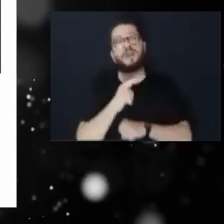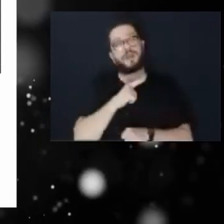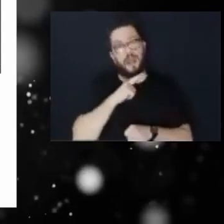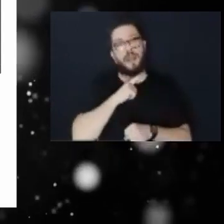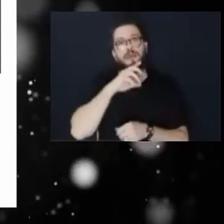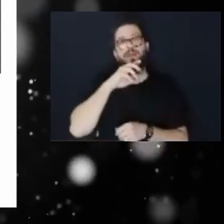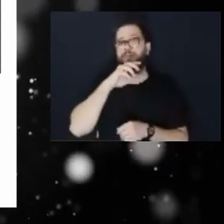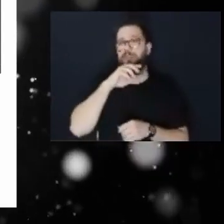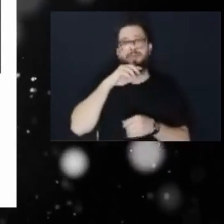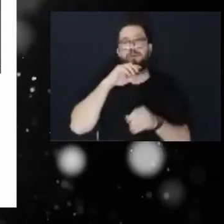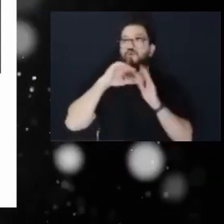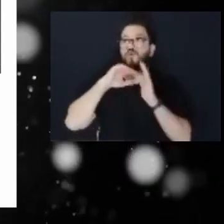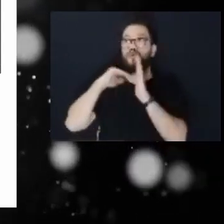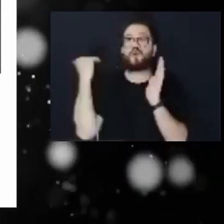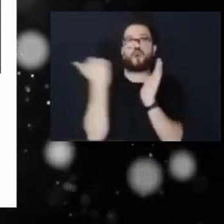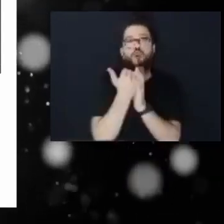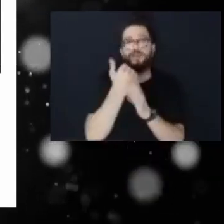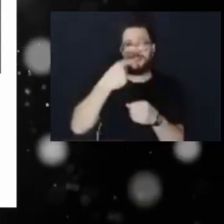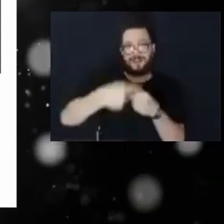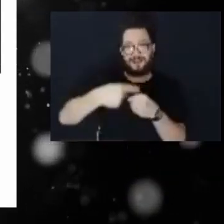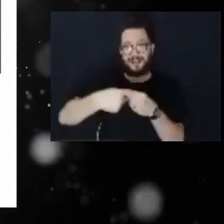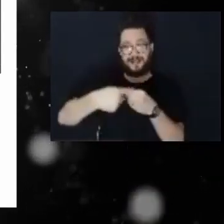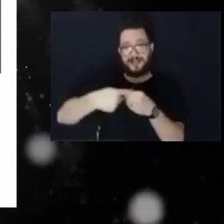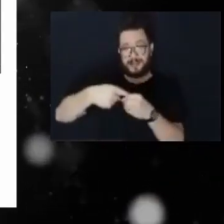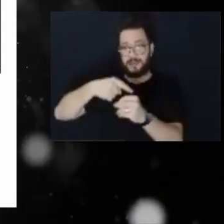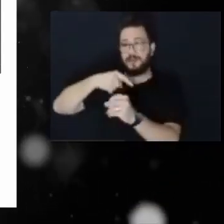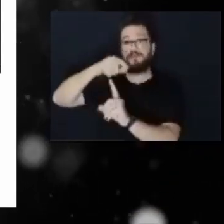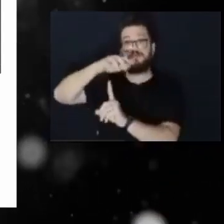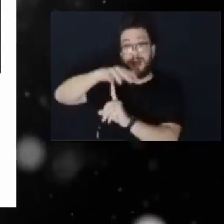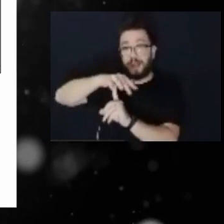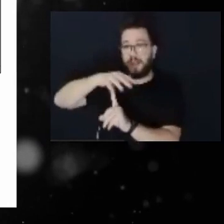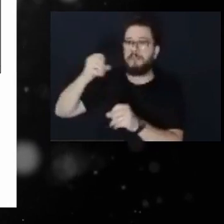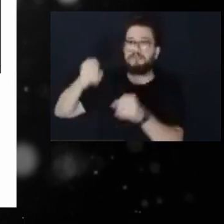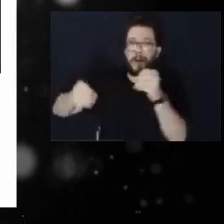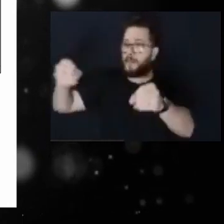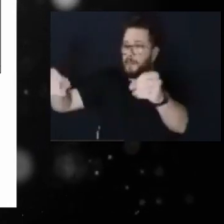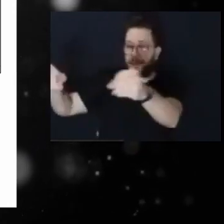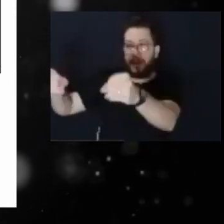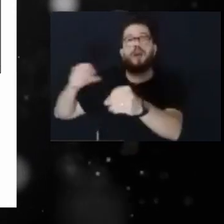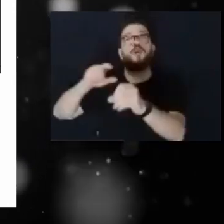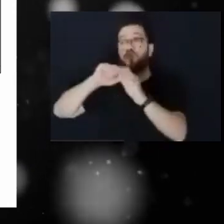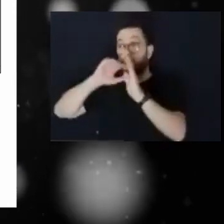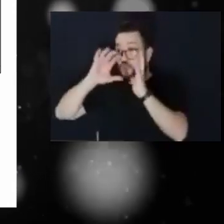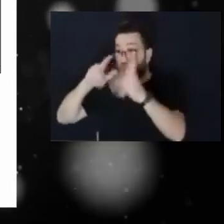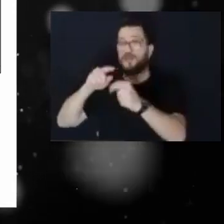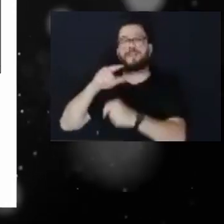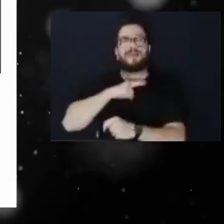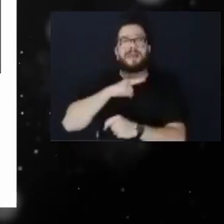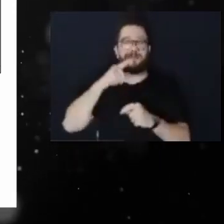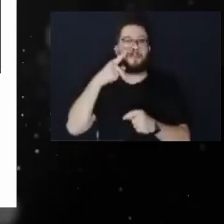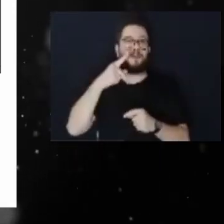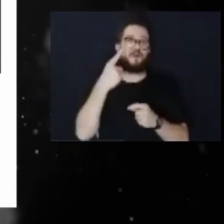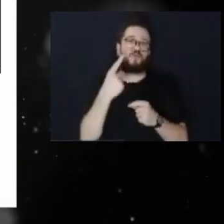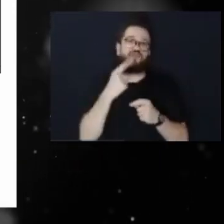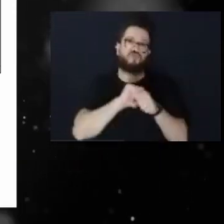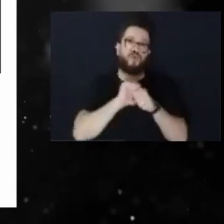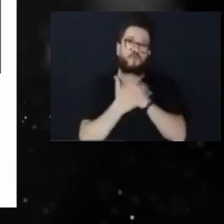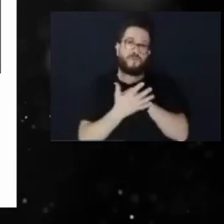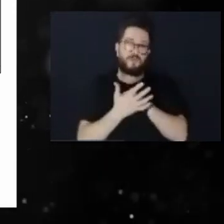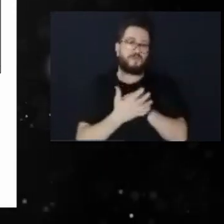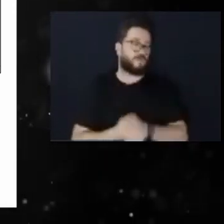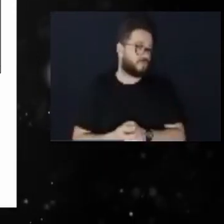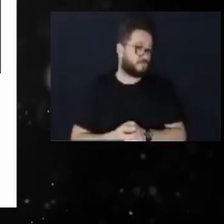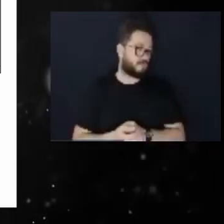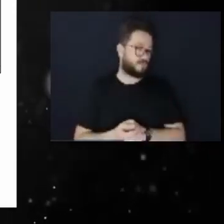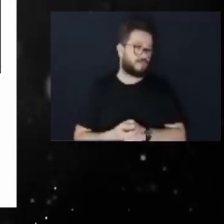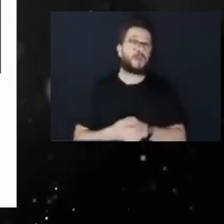Óbitos, né? Então devemos já estar vivenciando em Francisco Beltrão uma queda, mas em junho que a situação deve se